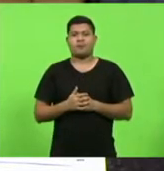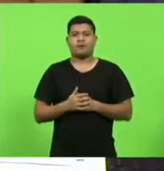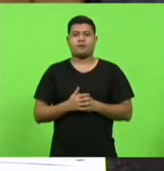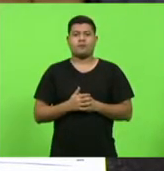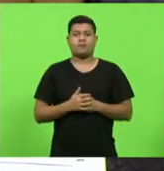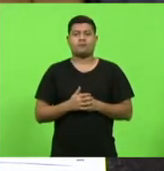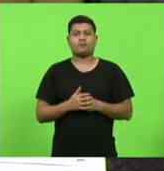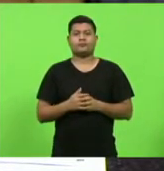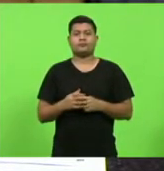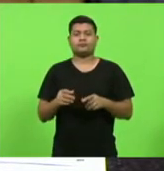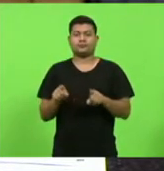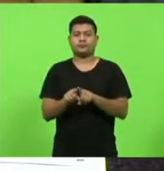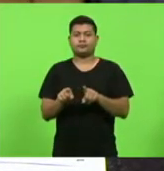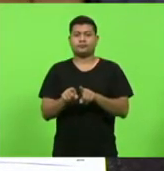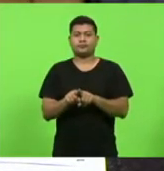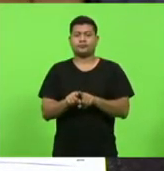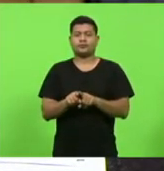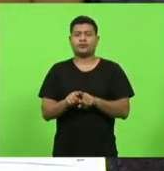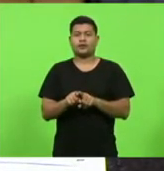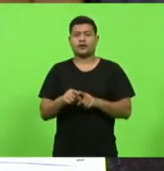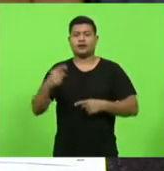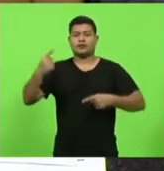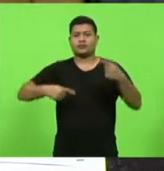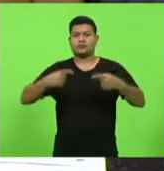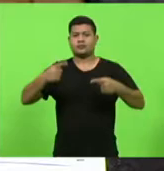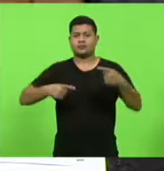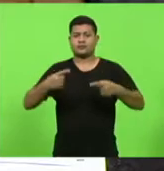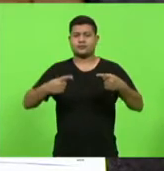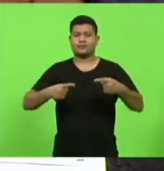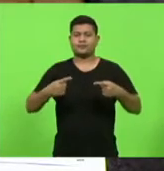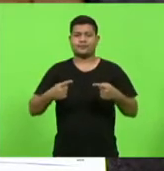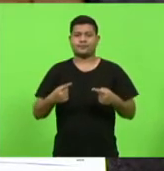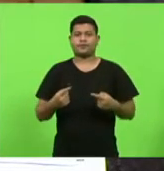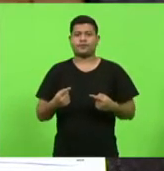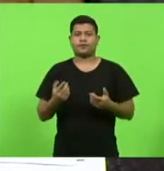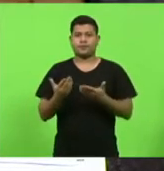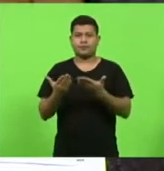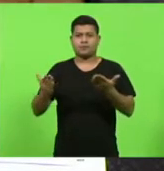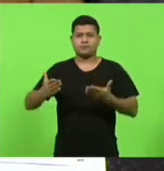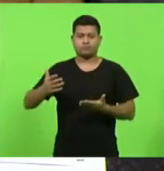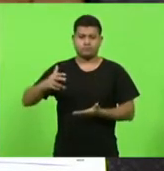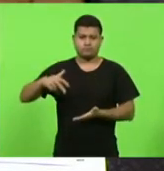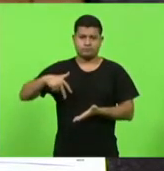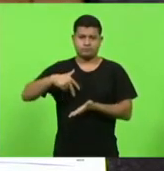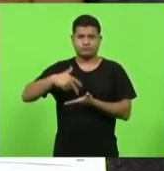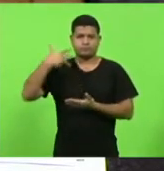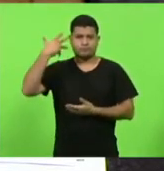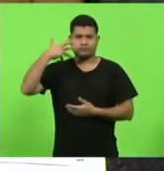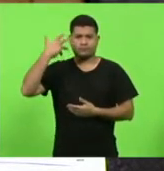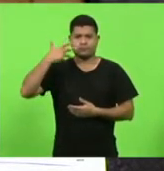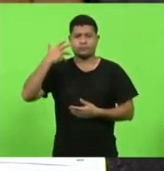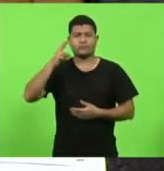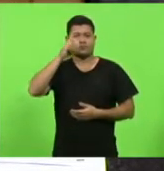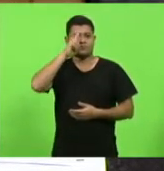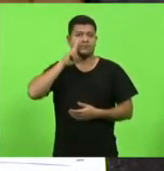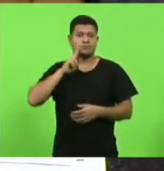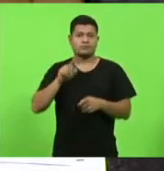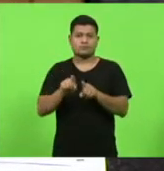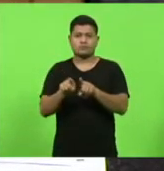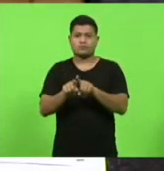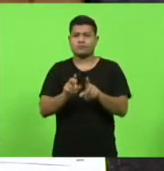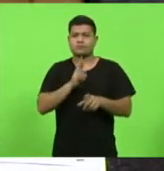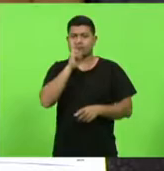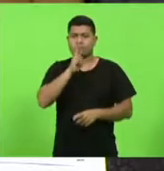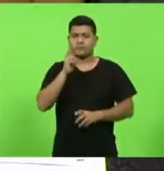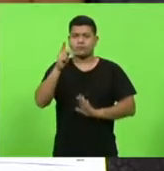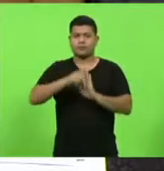Outro sim foi submetido à discussão e com a manifestação dos senhores deputados Ivan Nats e Rodrigo Minotto. Projeto de